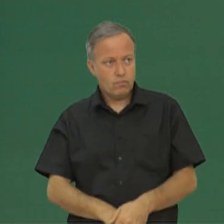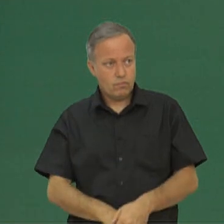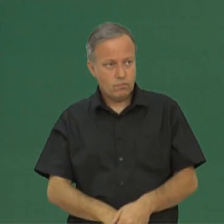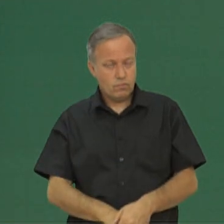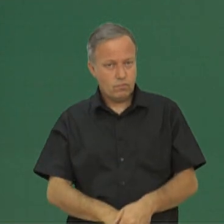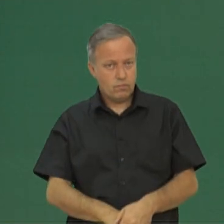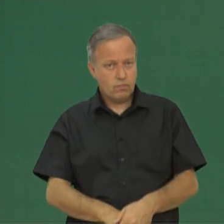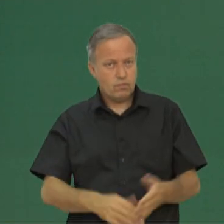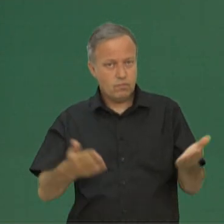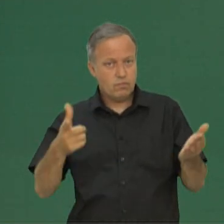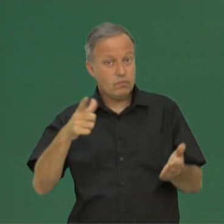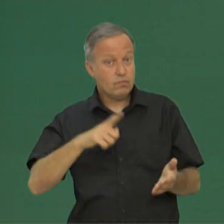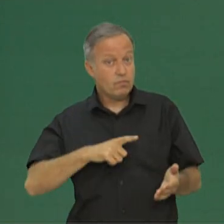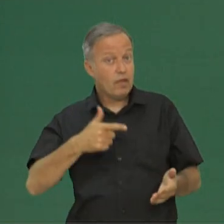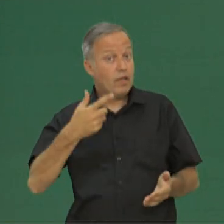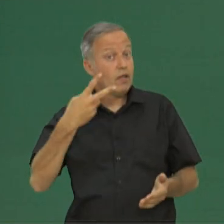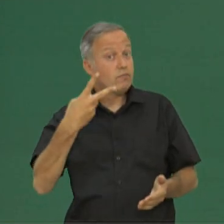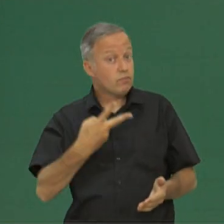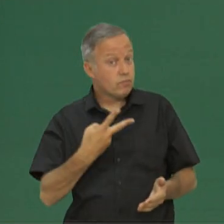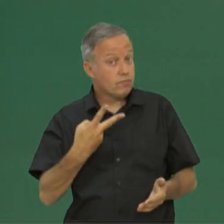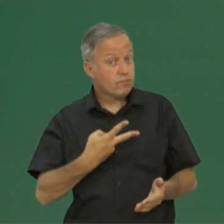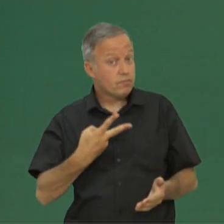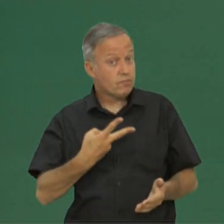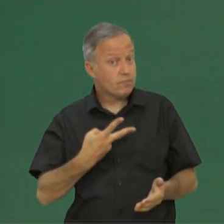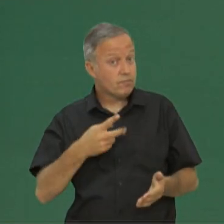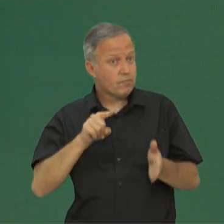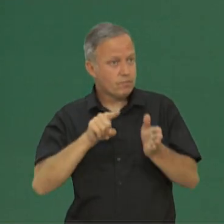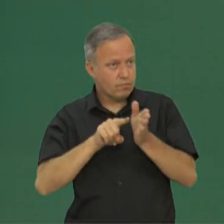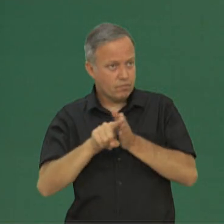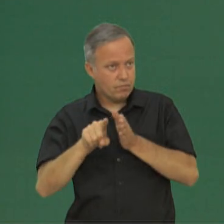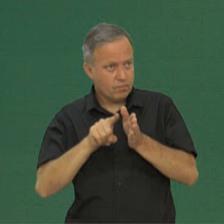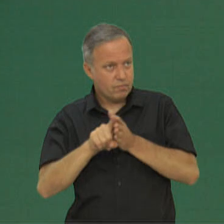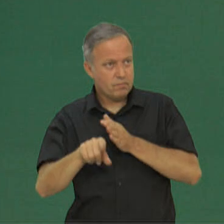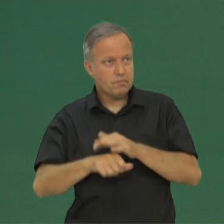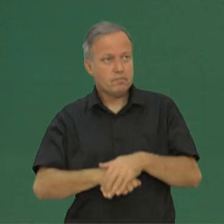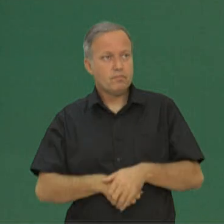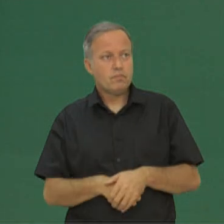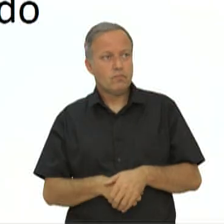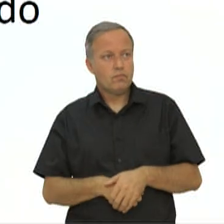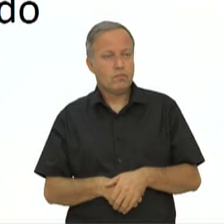mais duas questõezinhas para você, que são as seguintes.